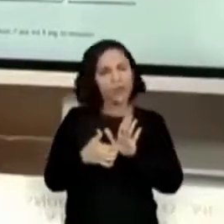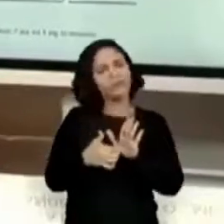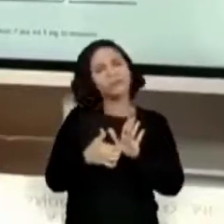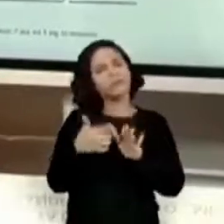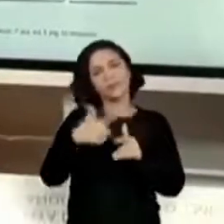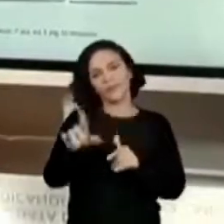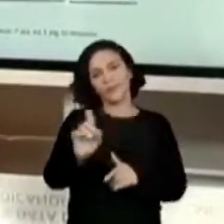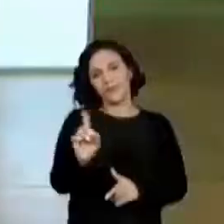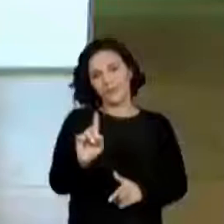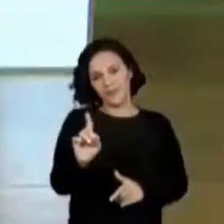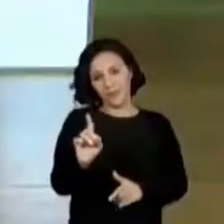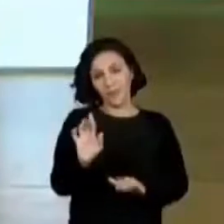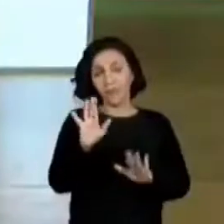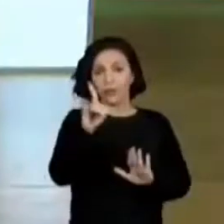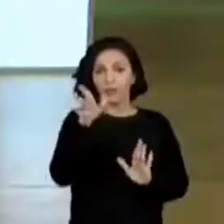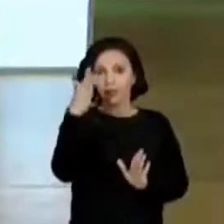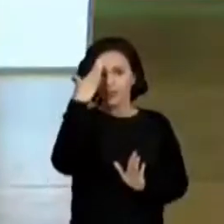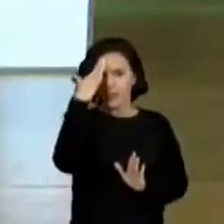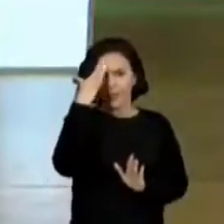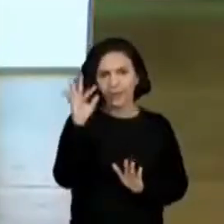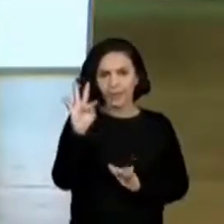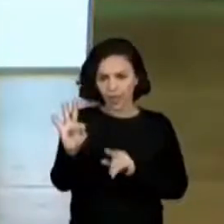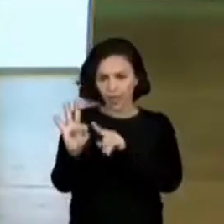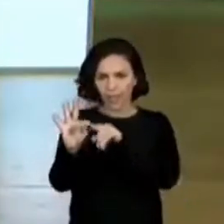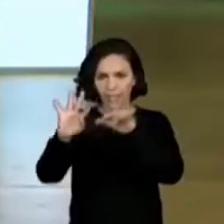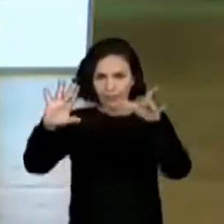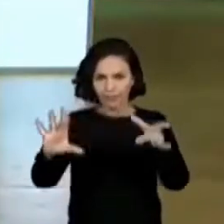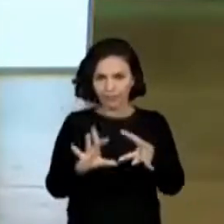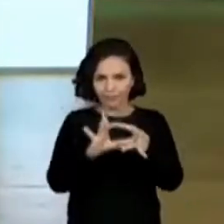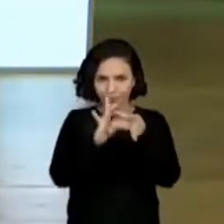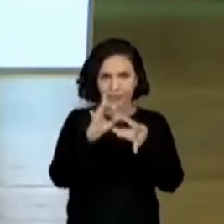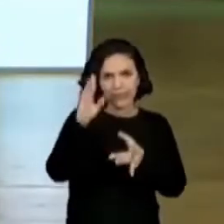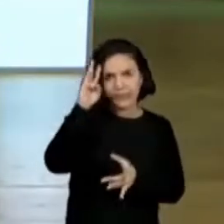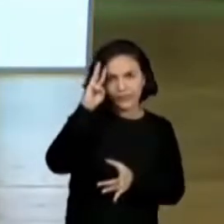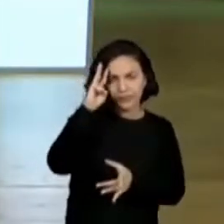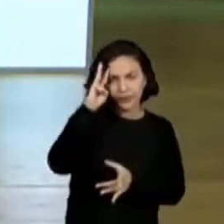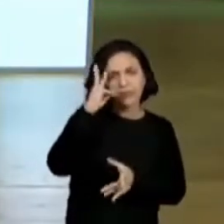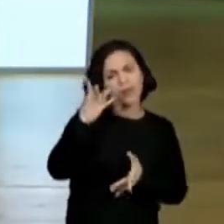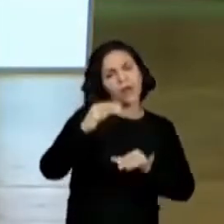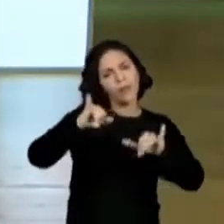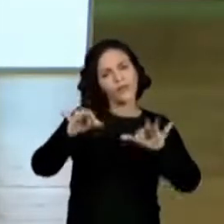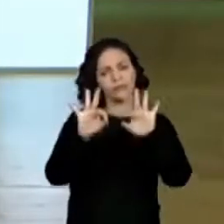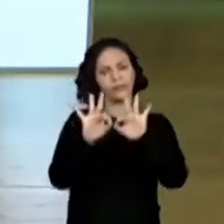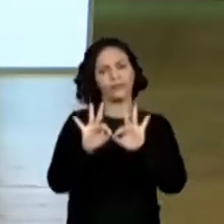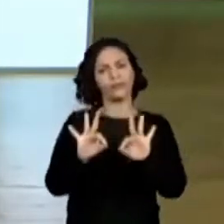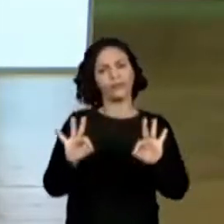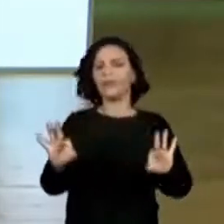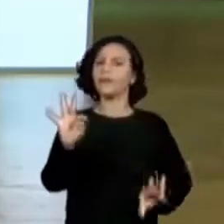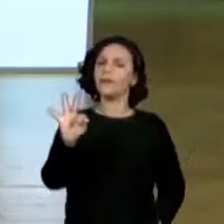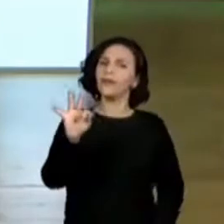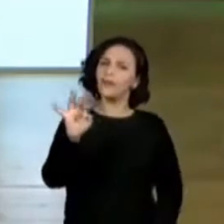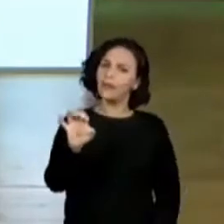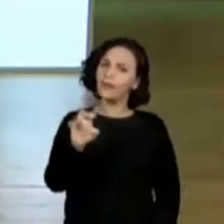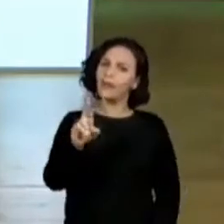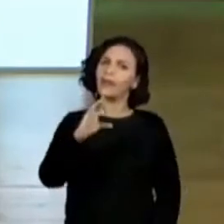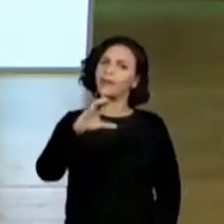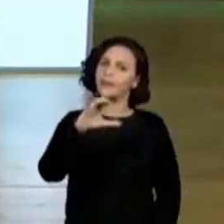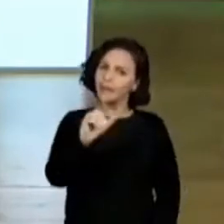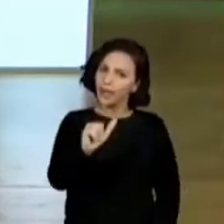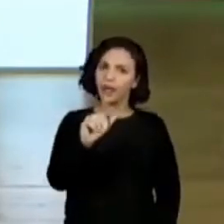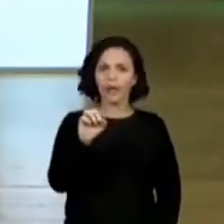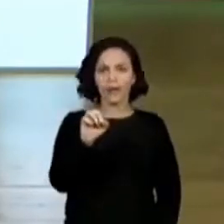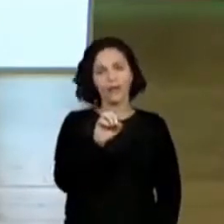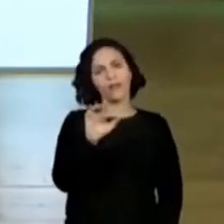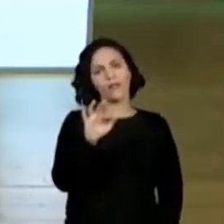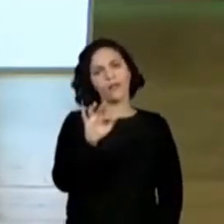não tem problema. Mas se você já sabe escrever, como a gente mostrou aqui no nosso painel, todos os dias da semana, então